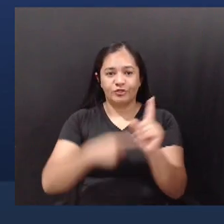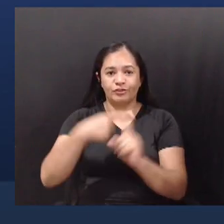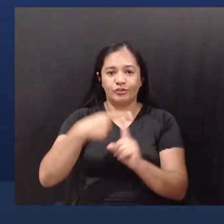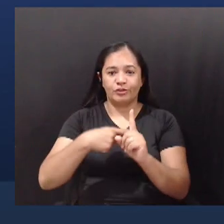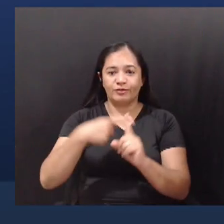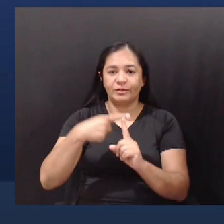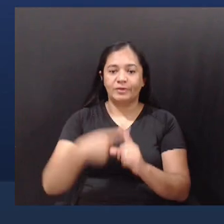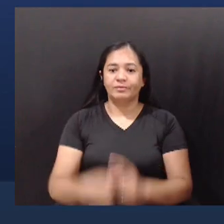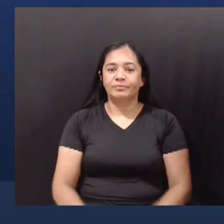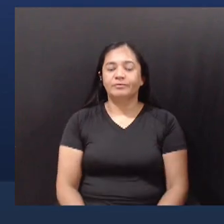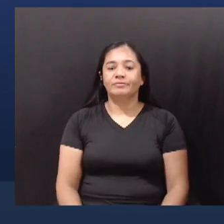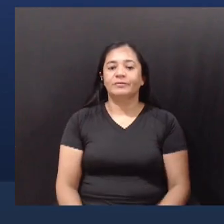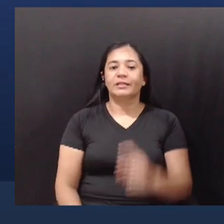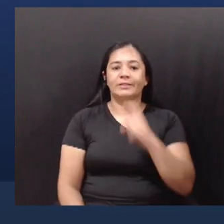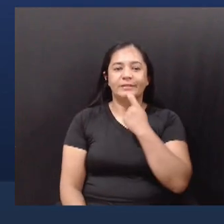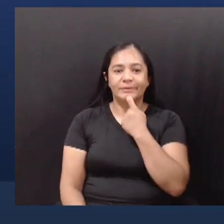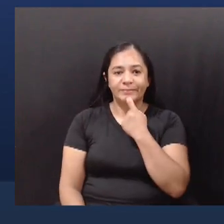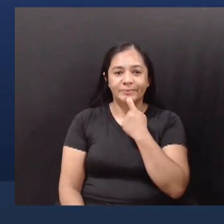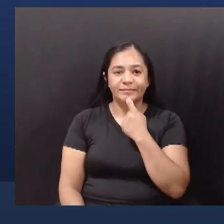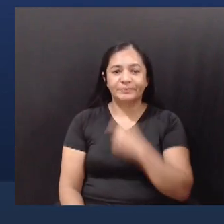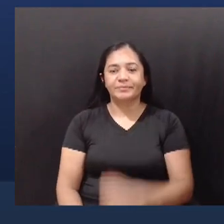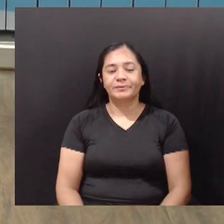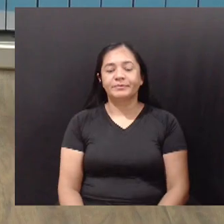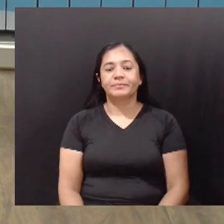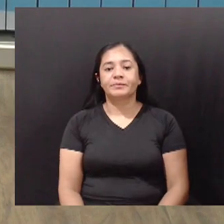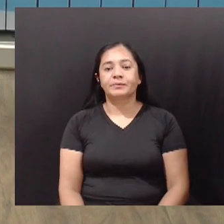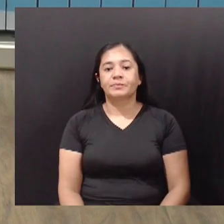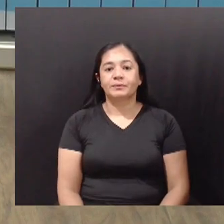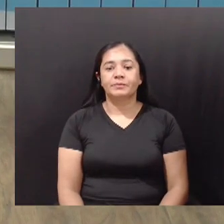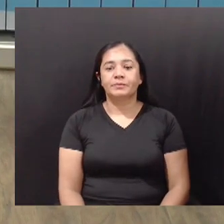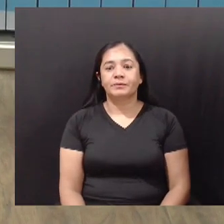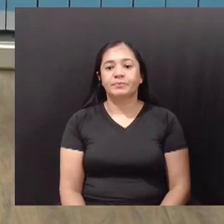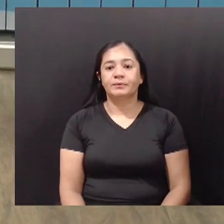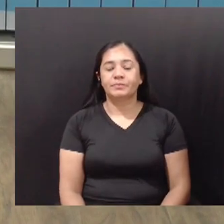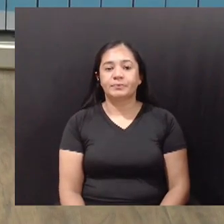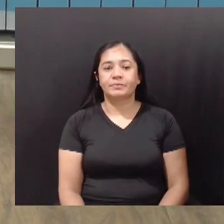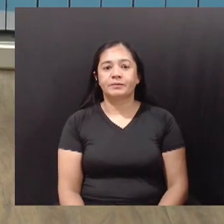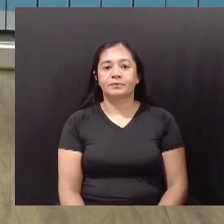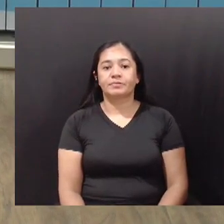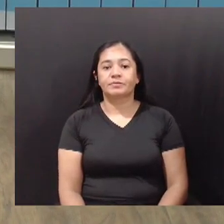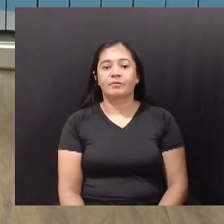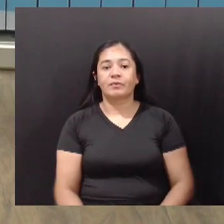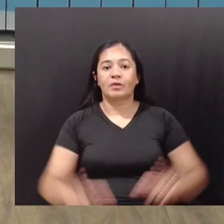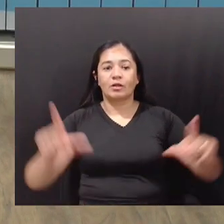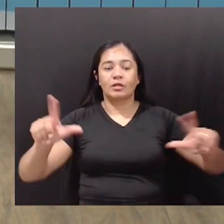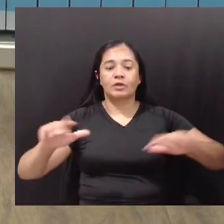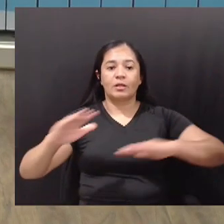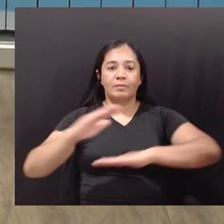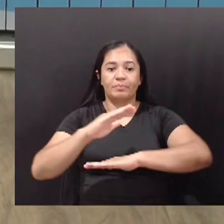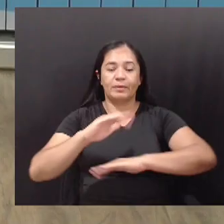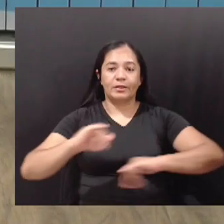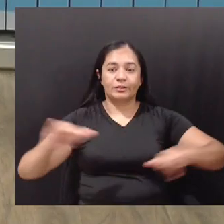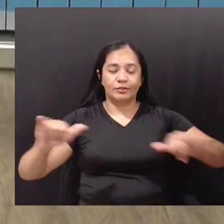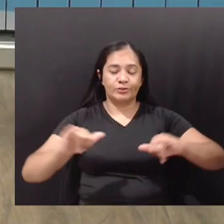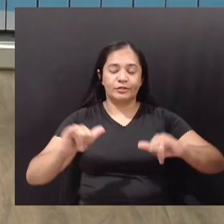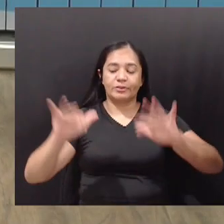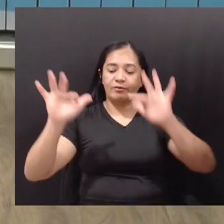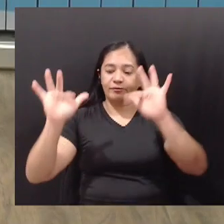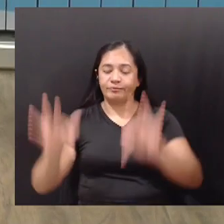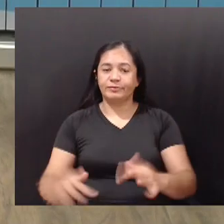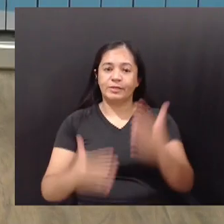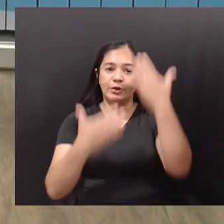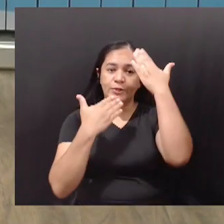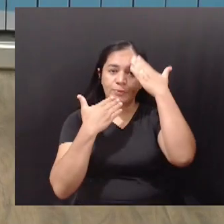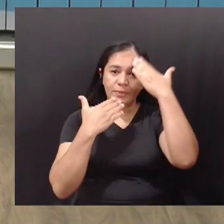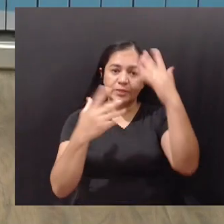graus aqui para a cidade de Campinas. O Jornal Câmara Notícia fica por aqui. Muito obrigado pela